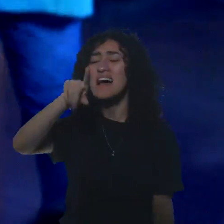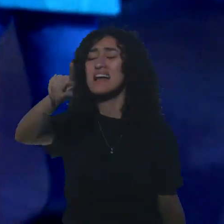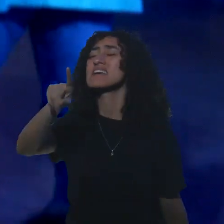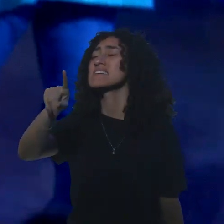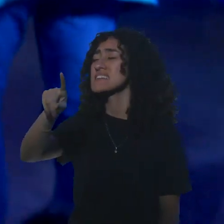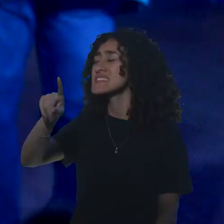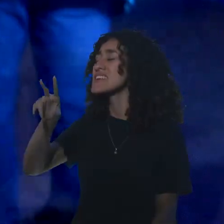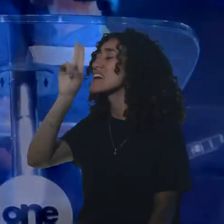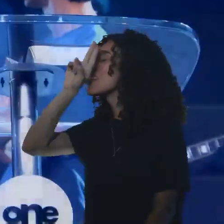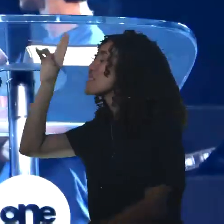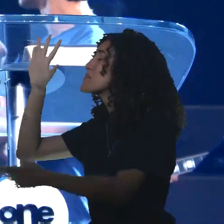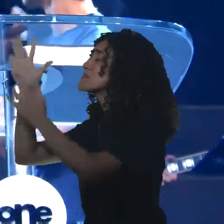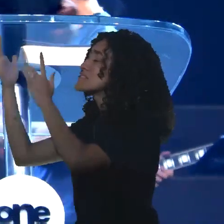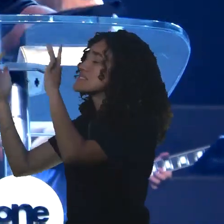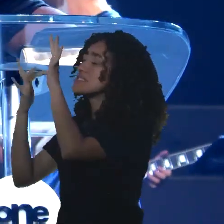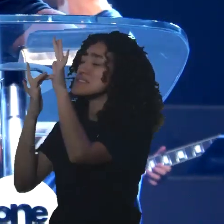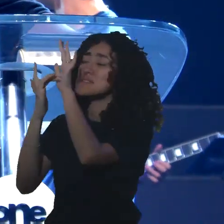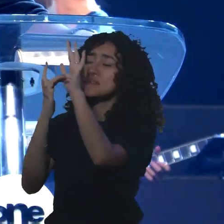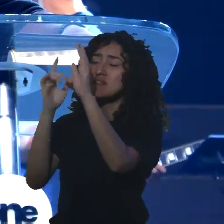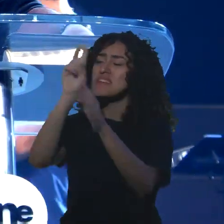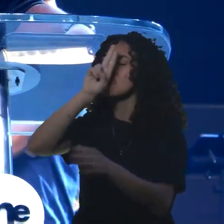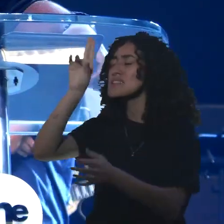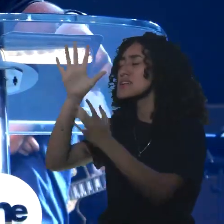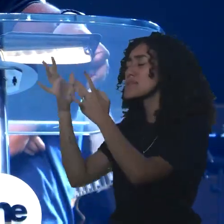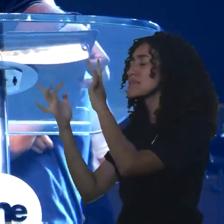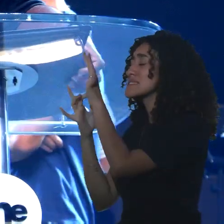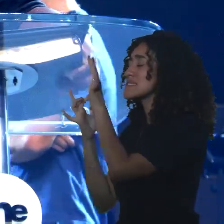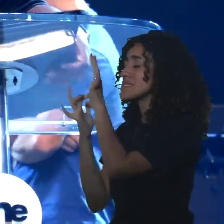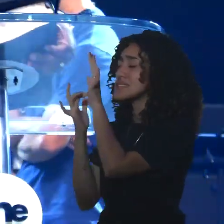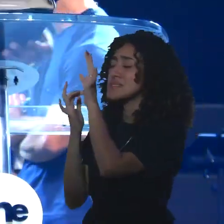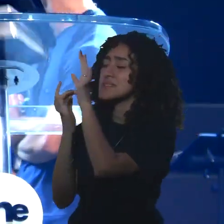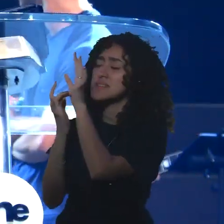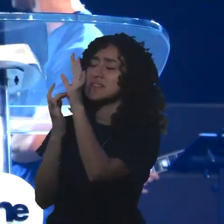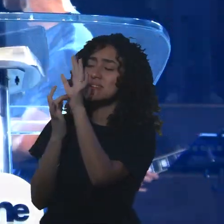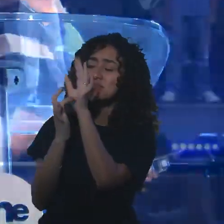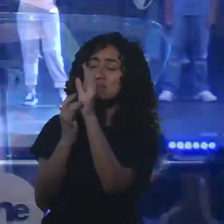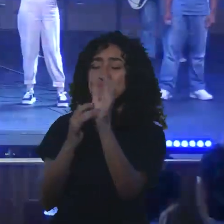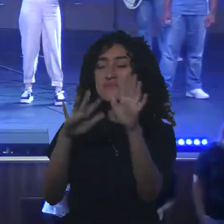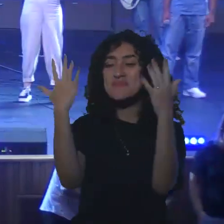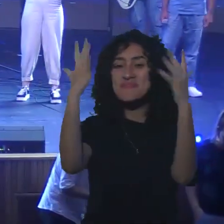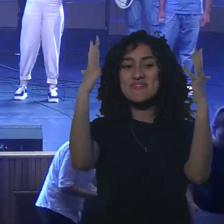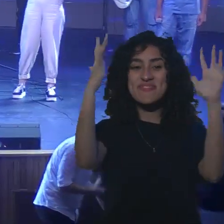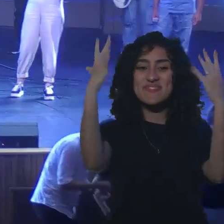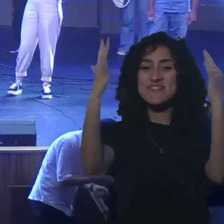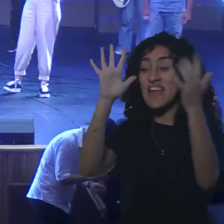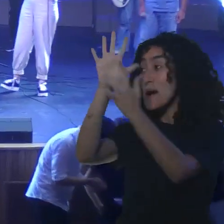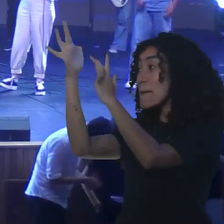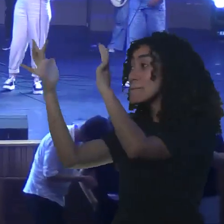em nome de Jesus, em nome de Jesus. Uma salva de palmas para esse